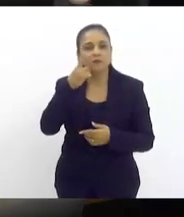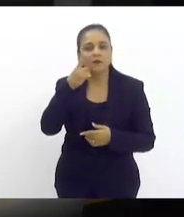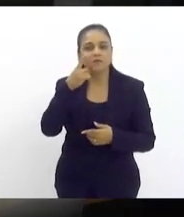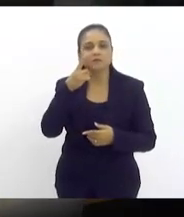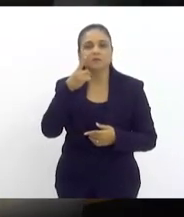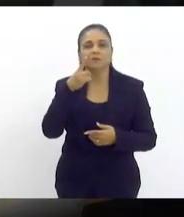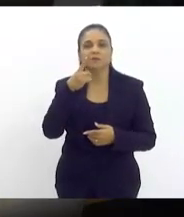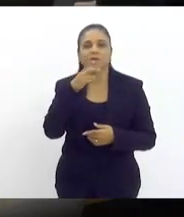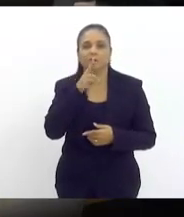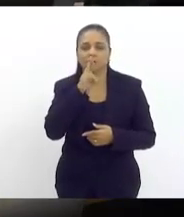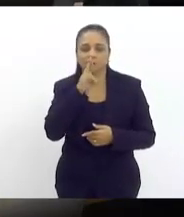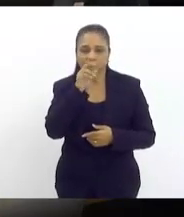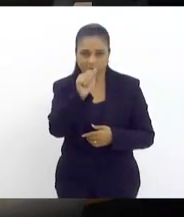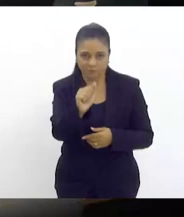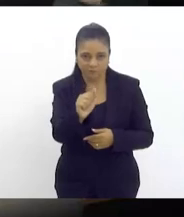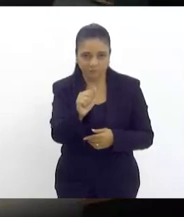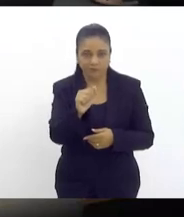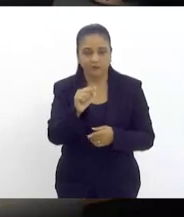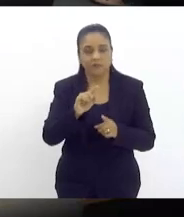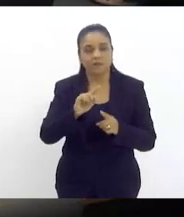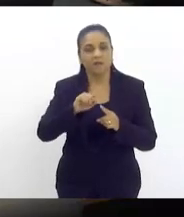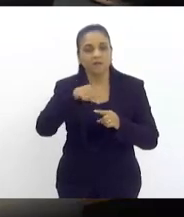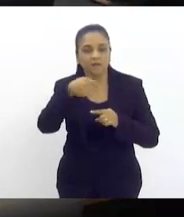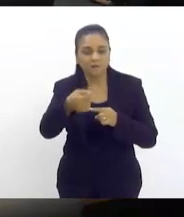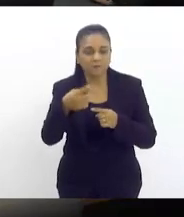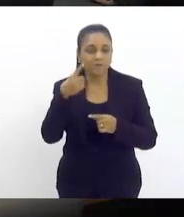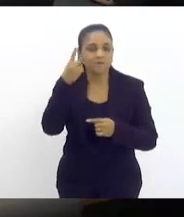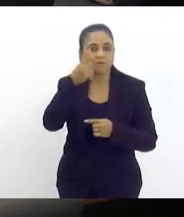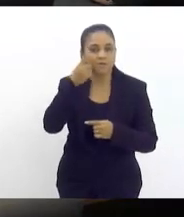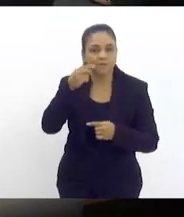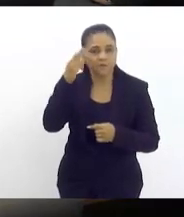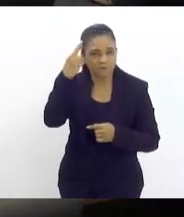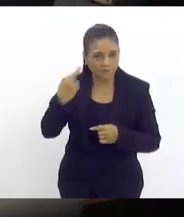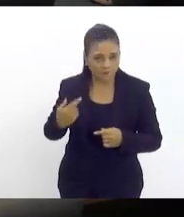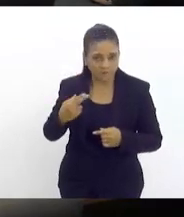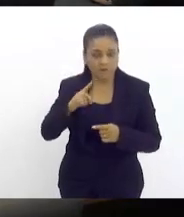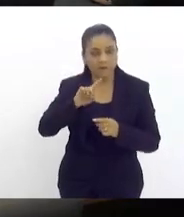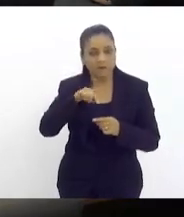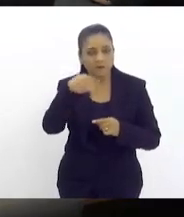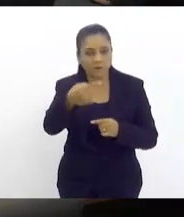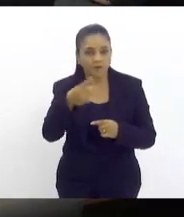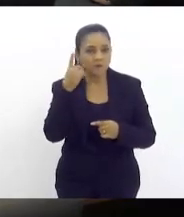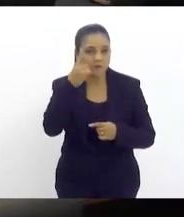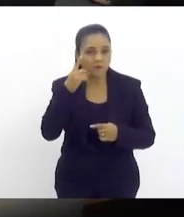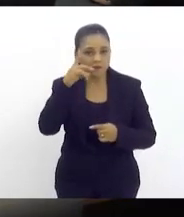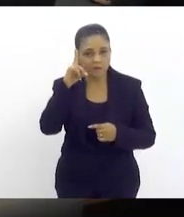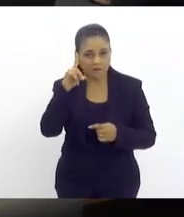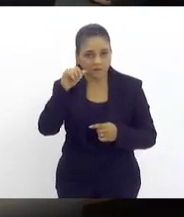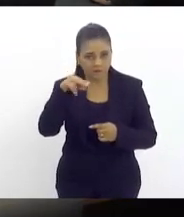Em seguida, deputada Renata Souza e depois Dani. Presidente,